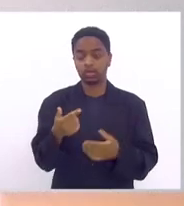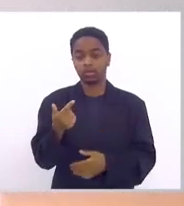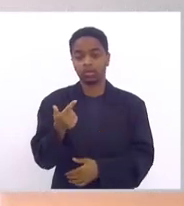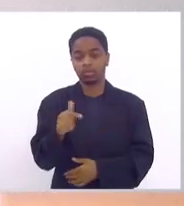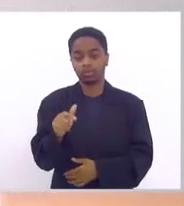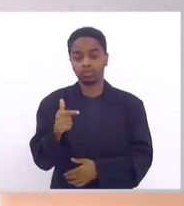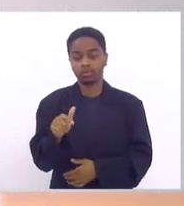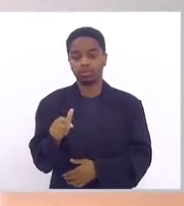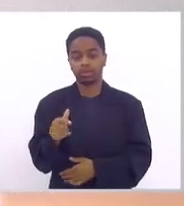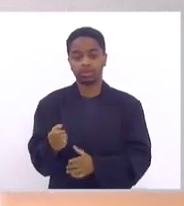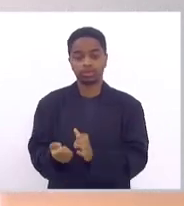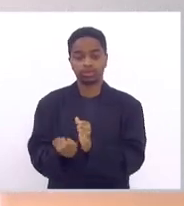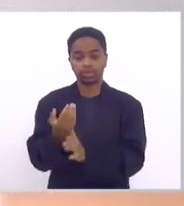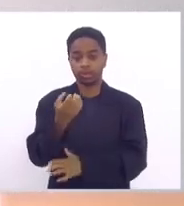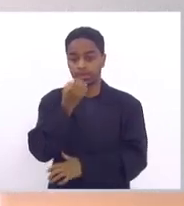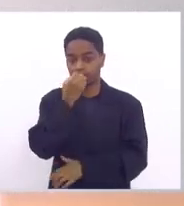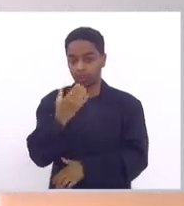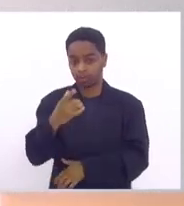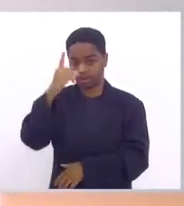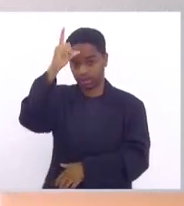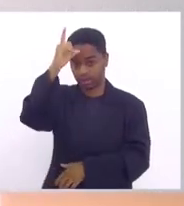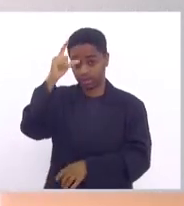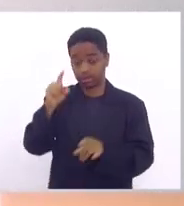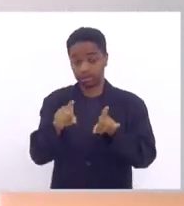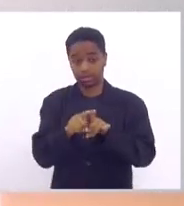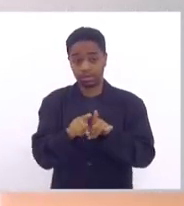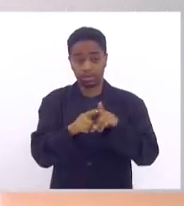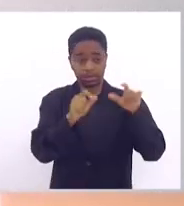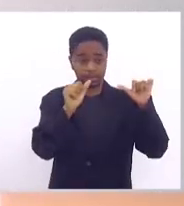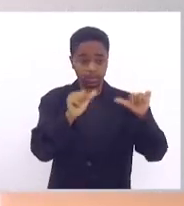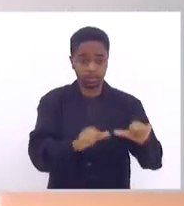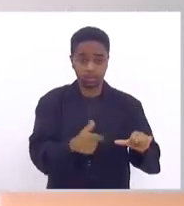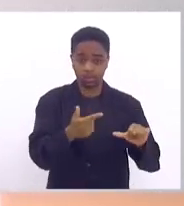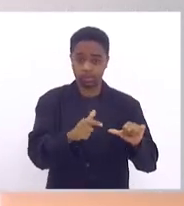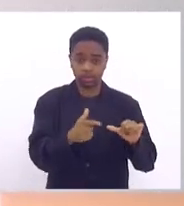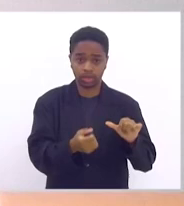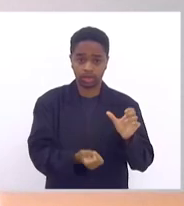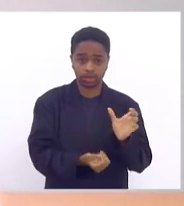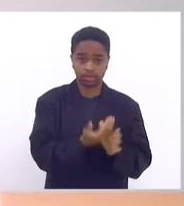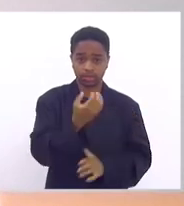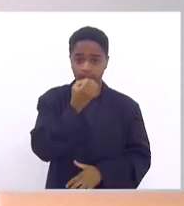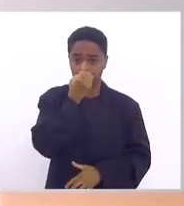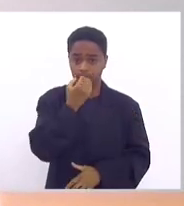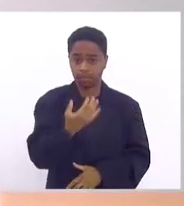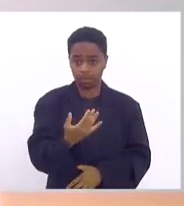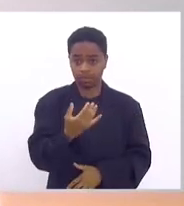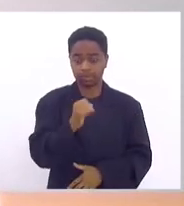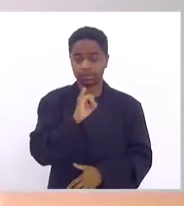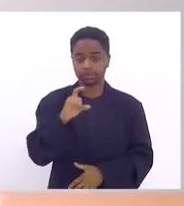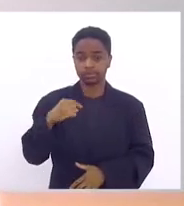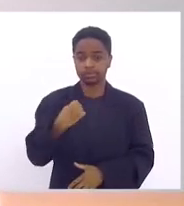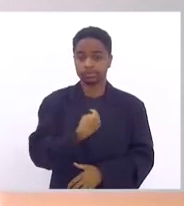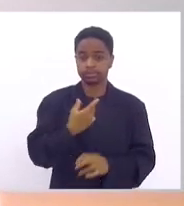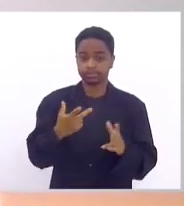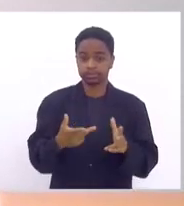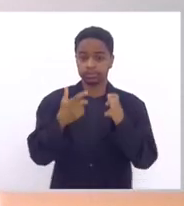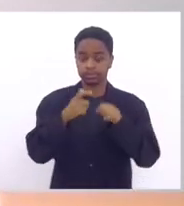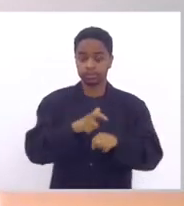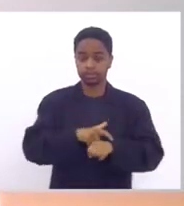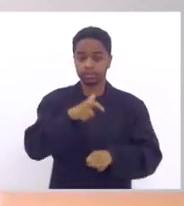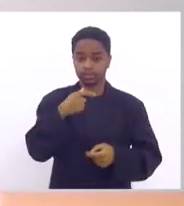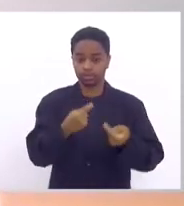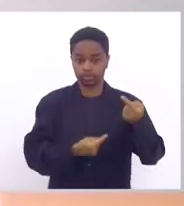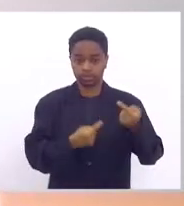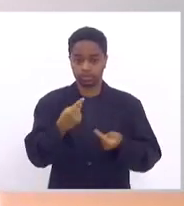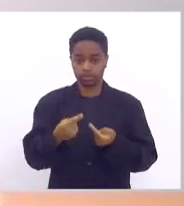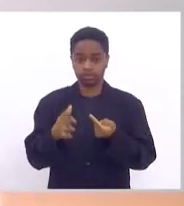origem boa na Alemanha e menos ainda tem uma origem boa se considerar o momento político em que ela